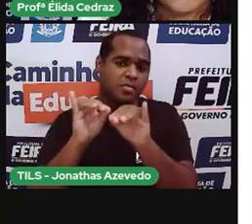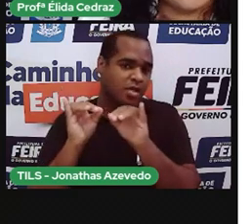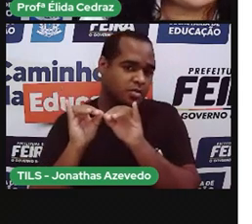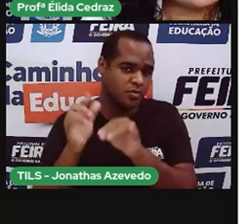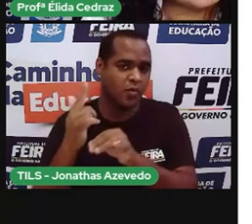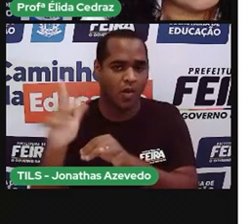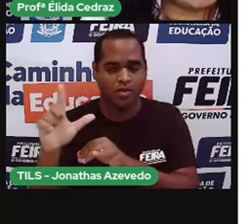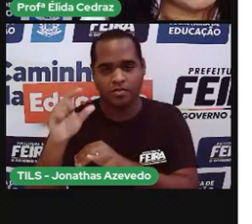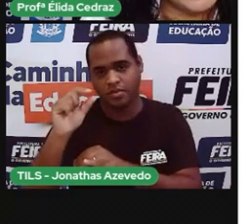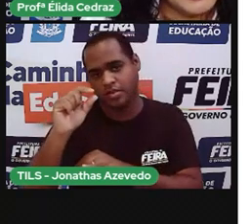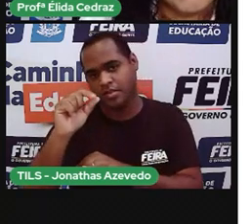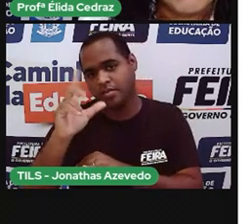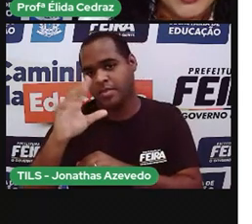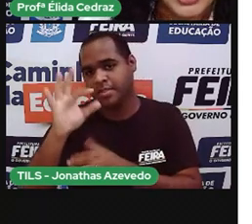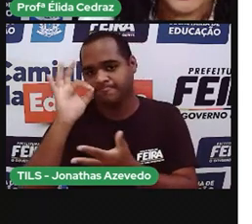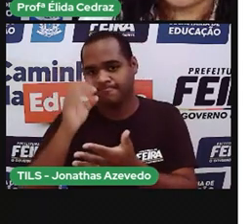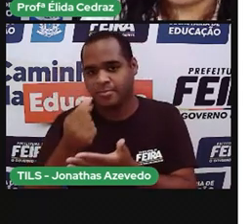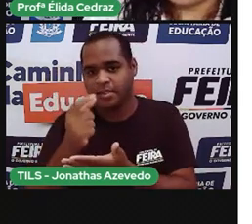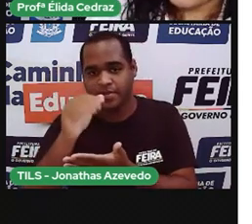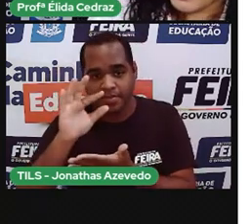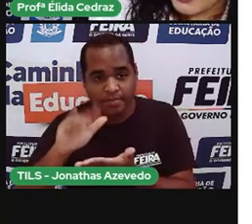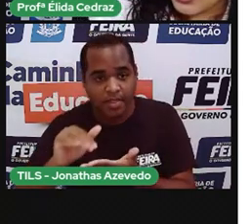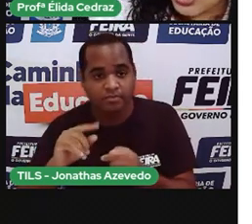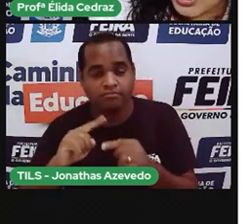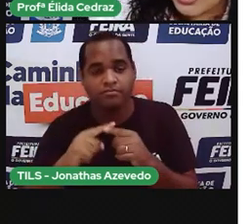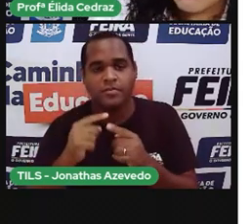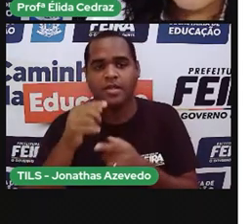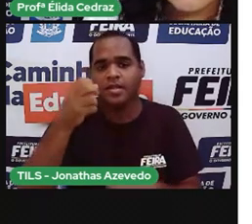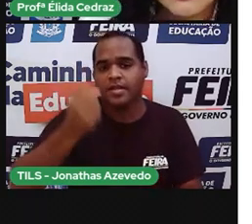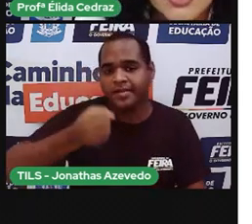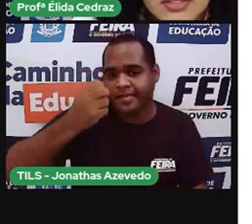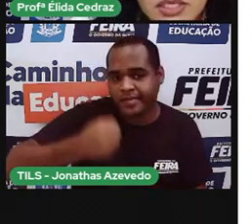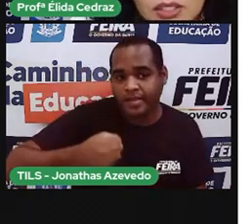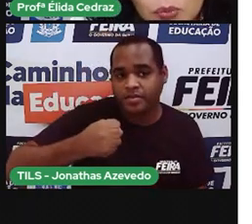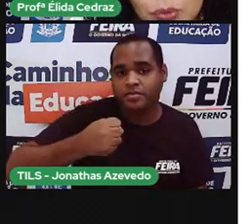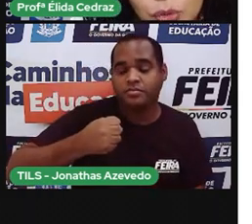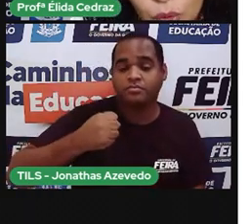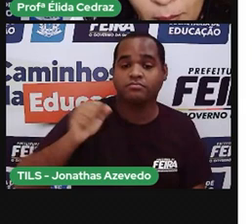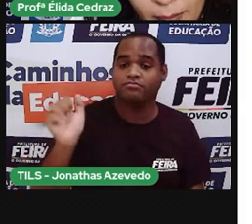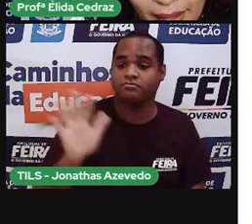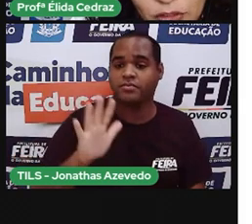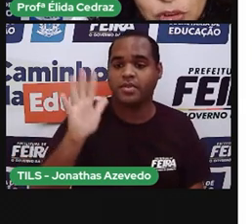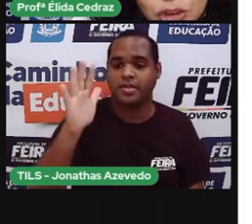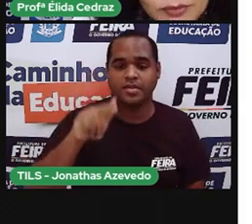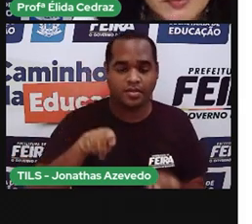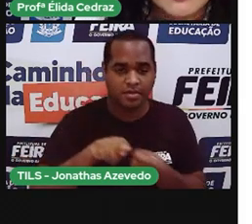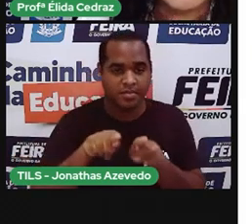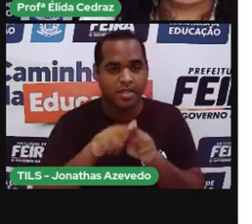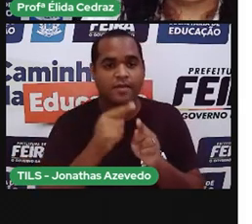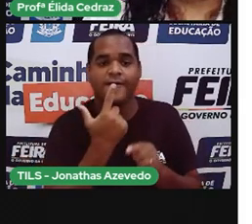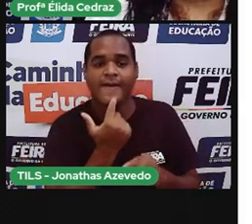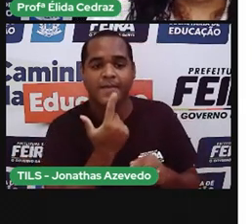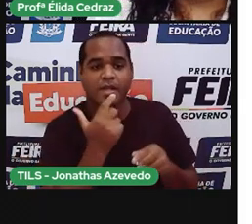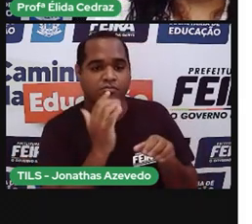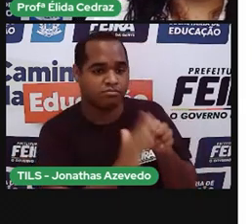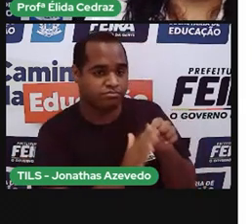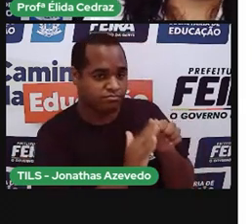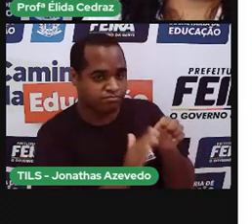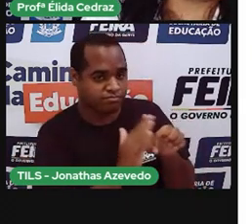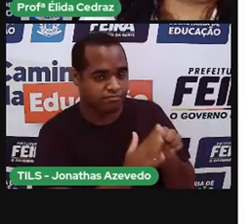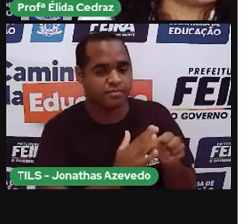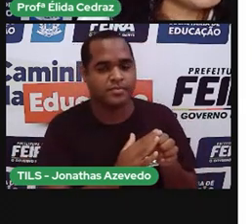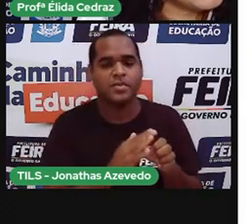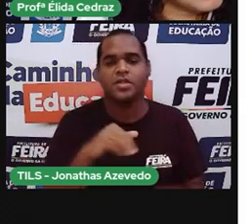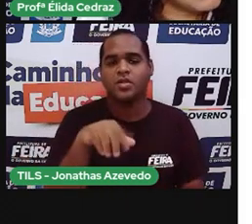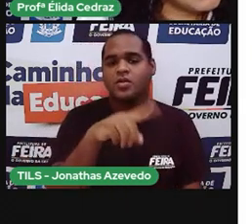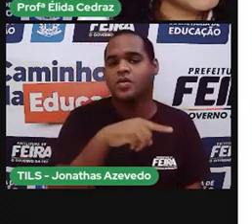Ideal, o que estava caro foi o leite e o tomate. Nós vamos pintar